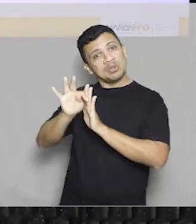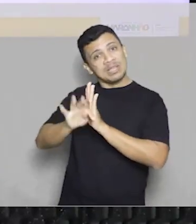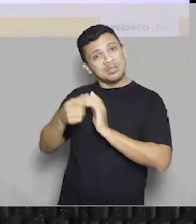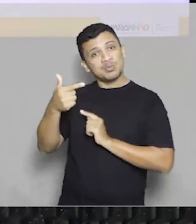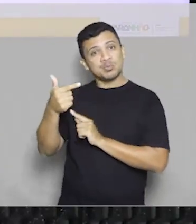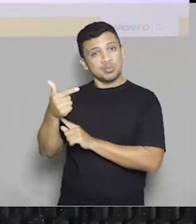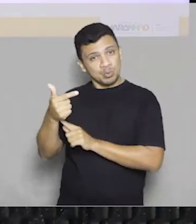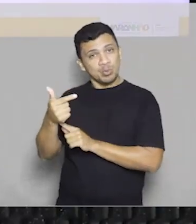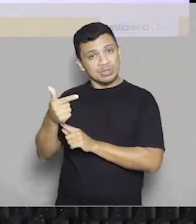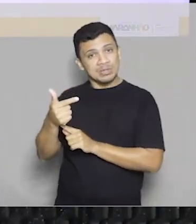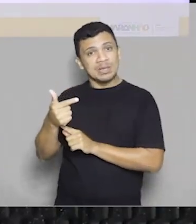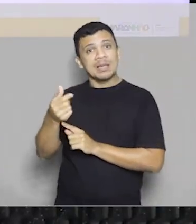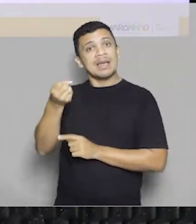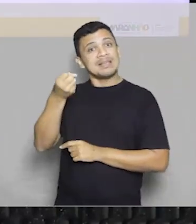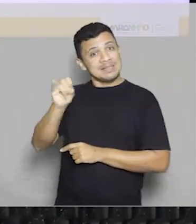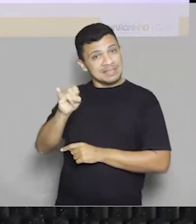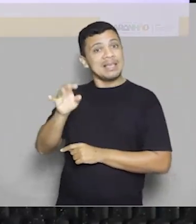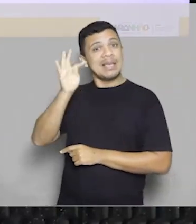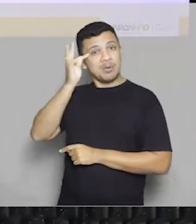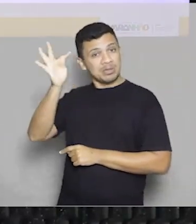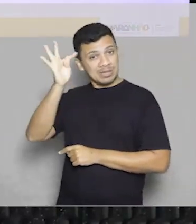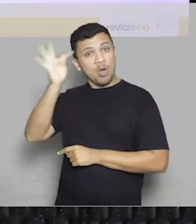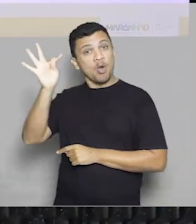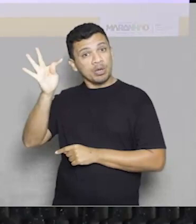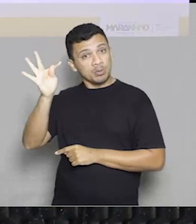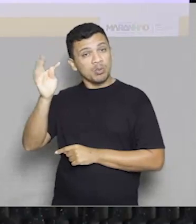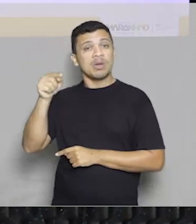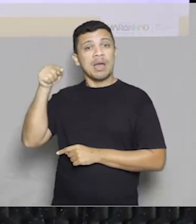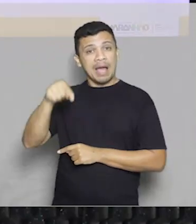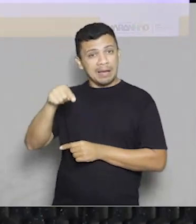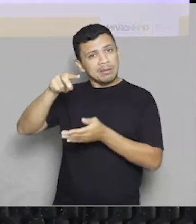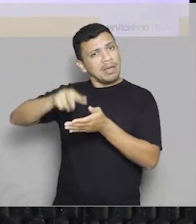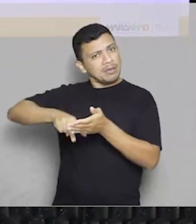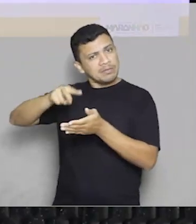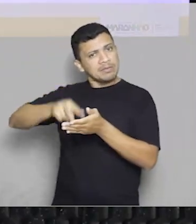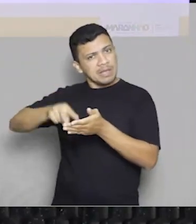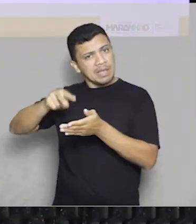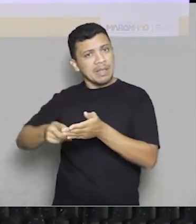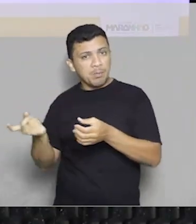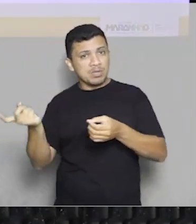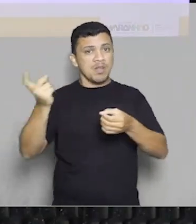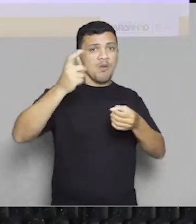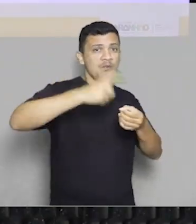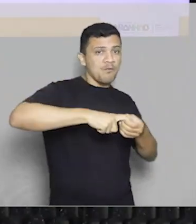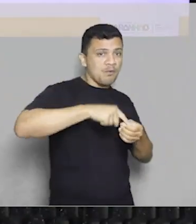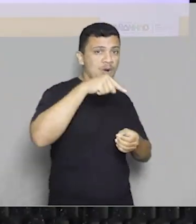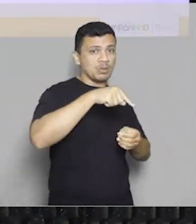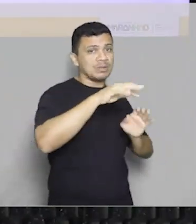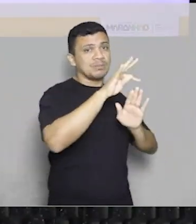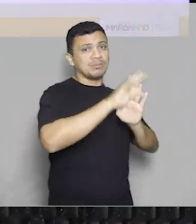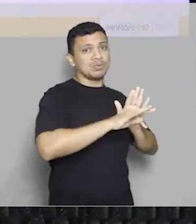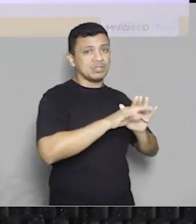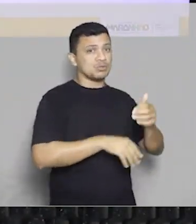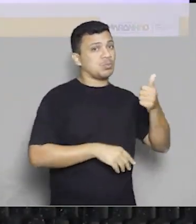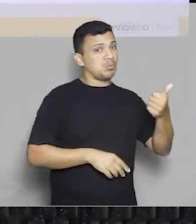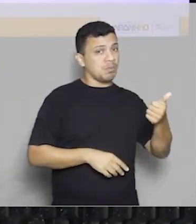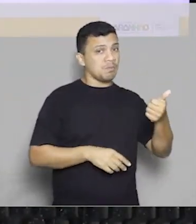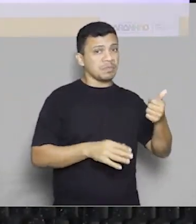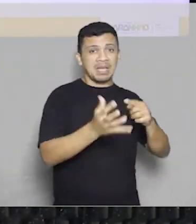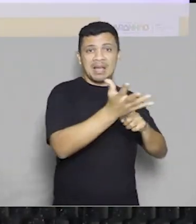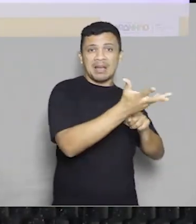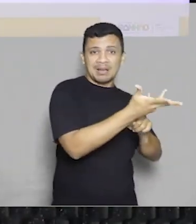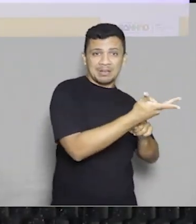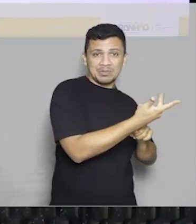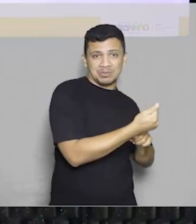teórico e depois você volta para o texto que é um texto mais poético ou artístico. Combinado? Então a gente vai fazer